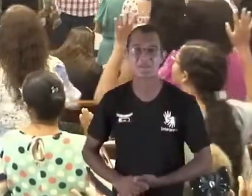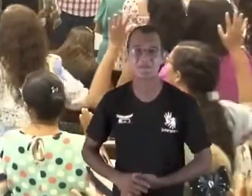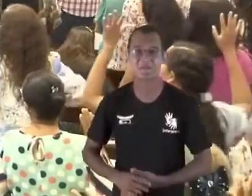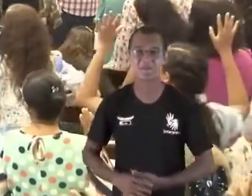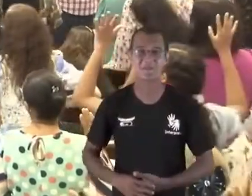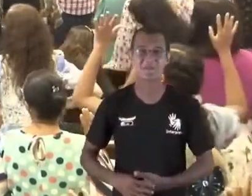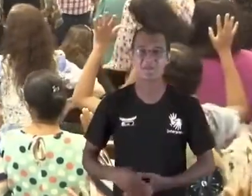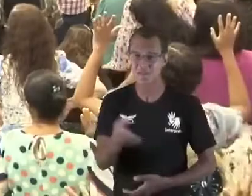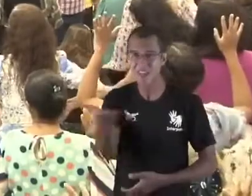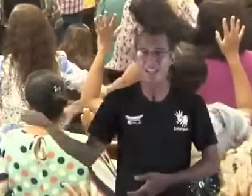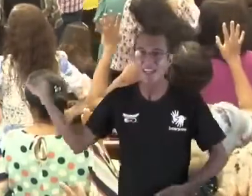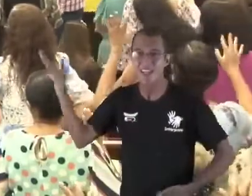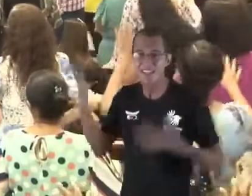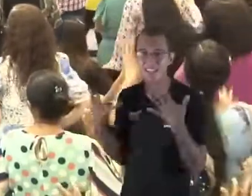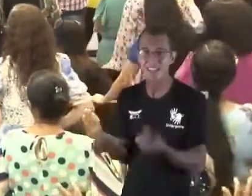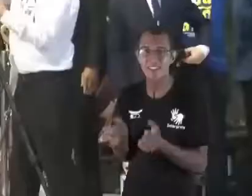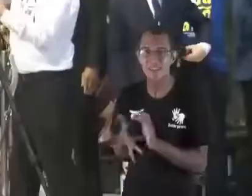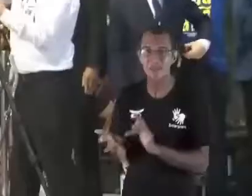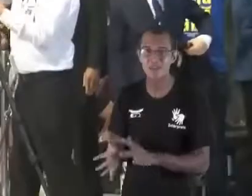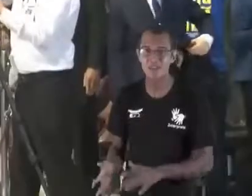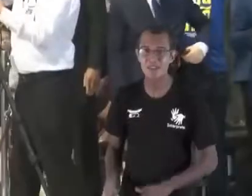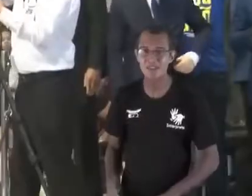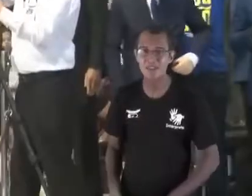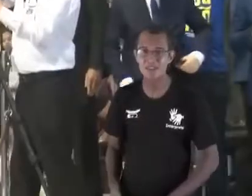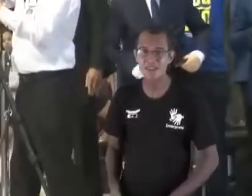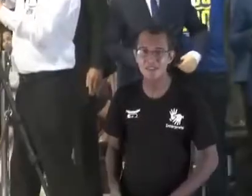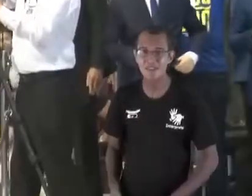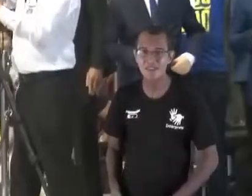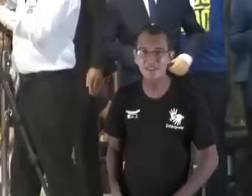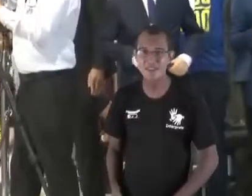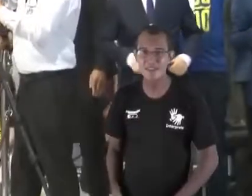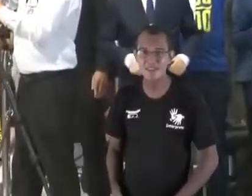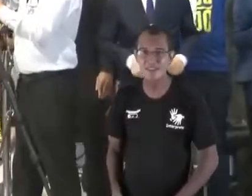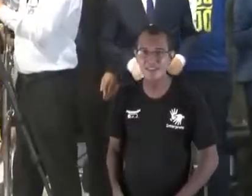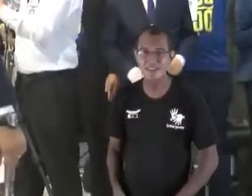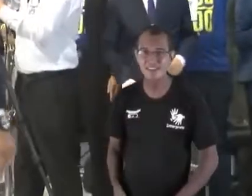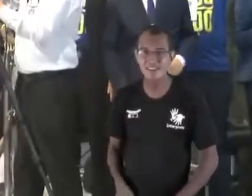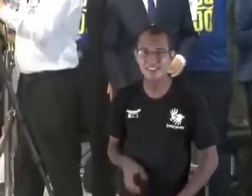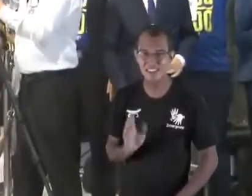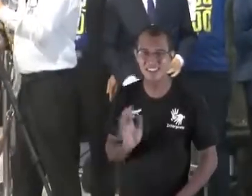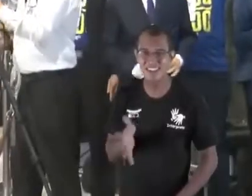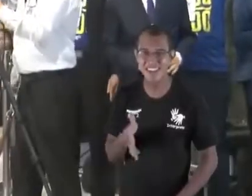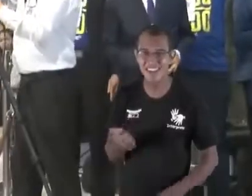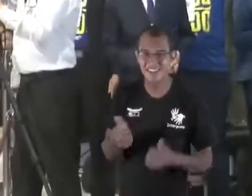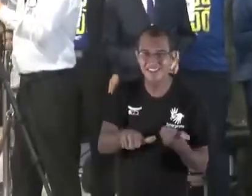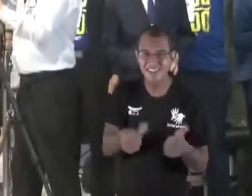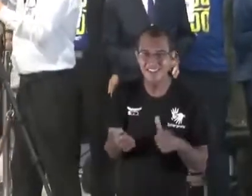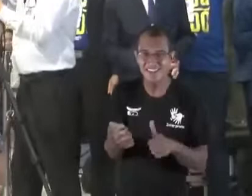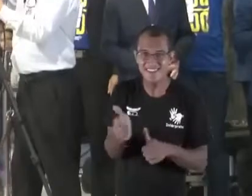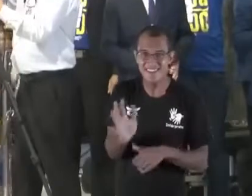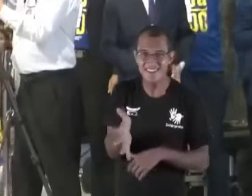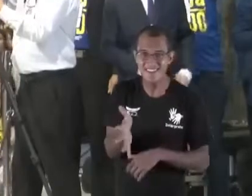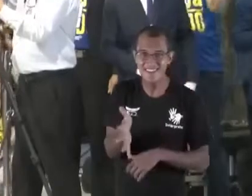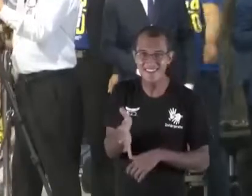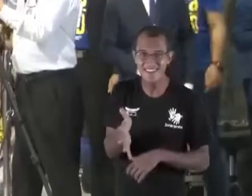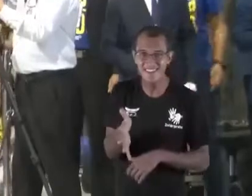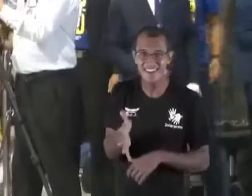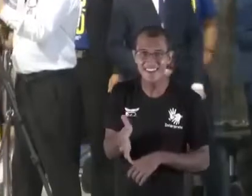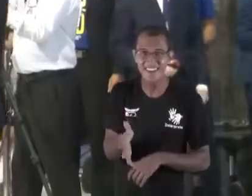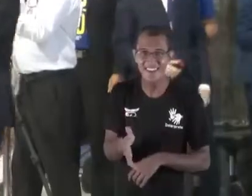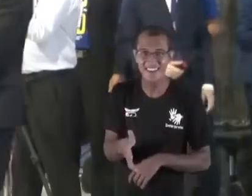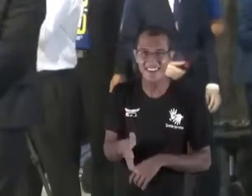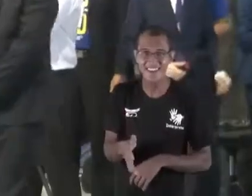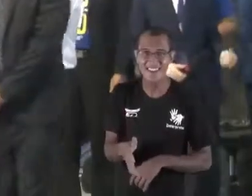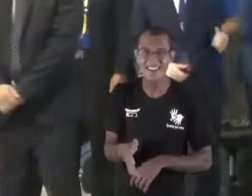Cadê a 41ª? Cadê a 41ª? Chegou a 41ª.